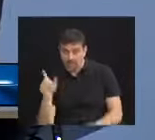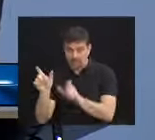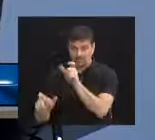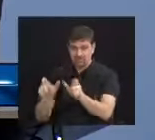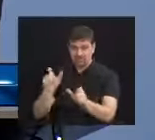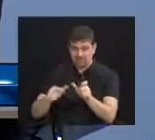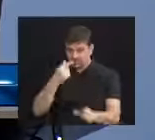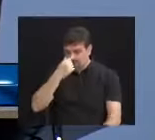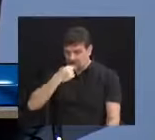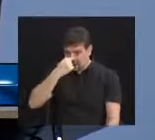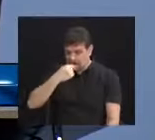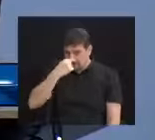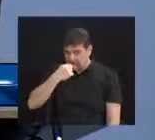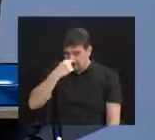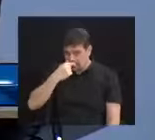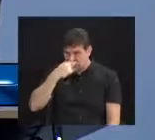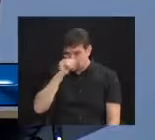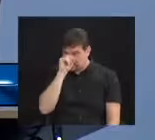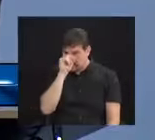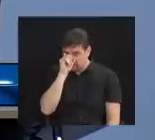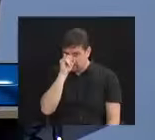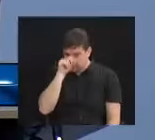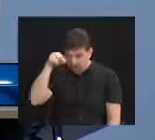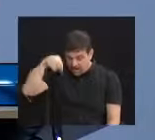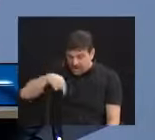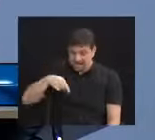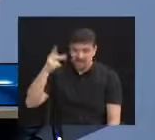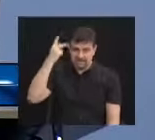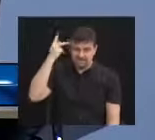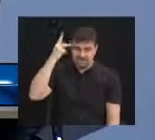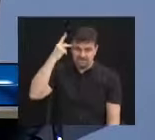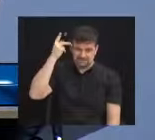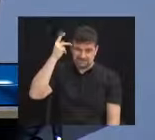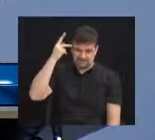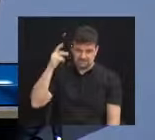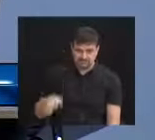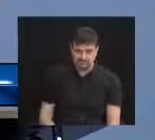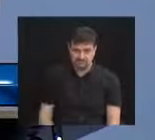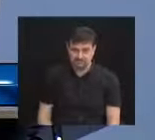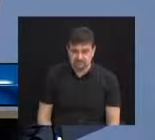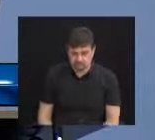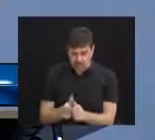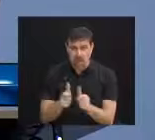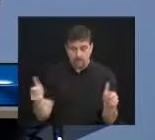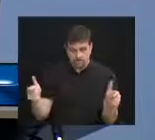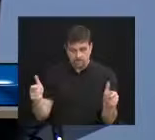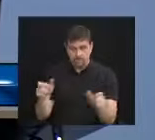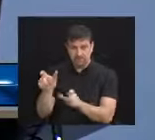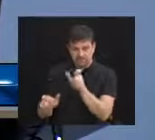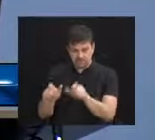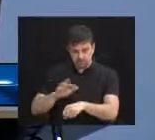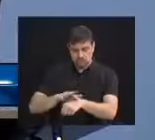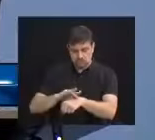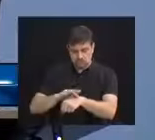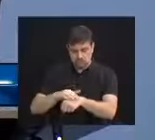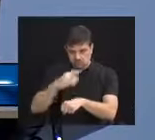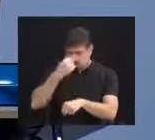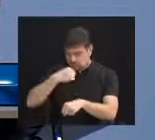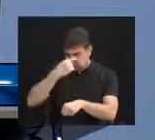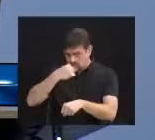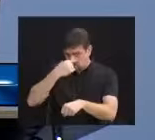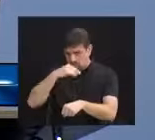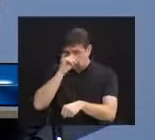então estado de são paulo concentra 80% dos casos então não é um não é um assunto que deve ser tratado de forma